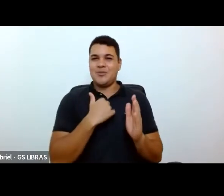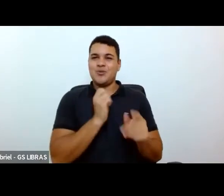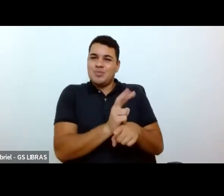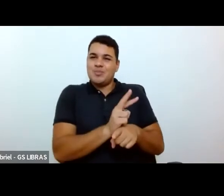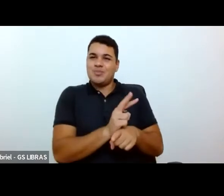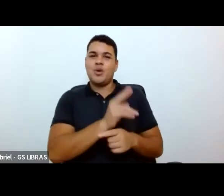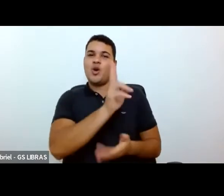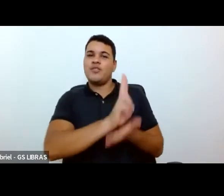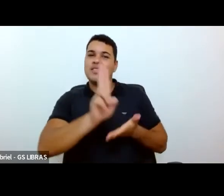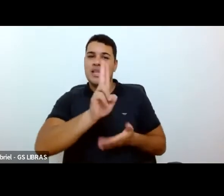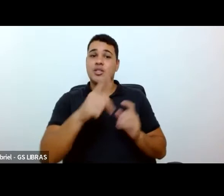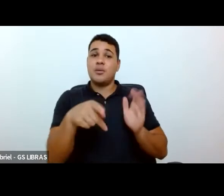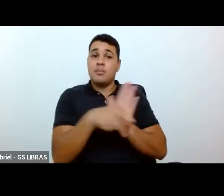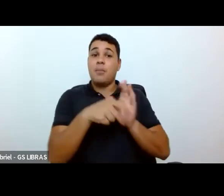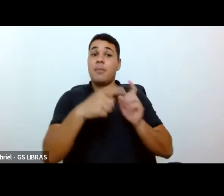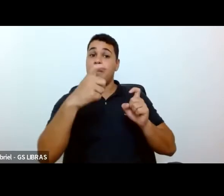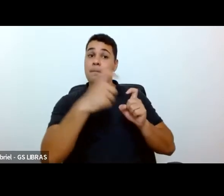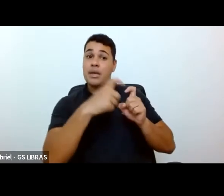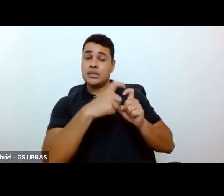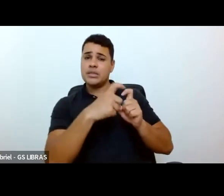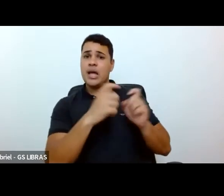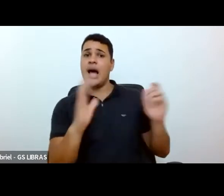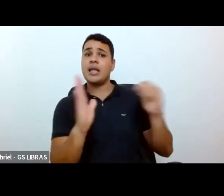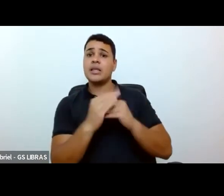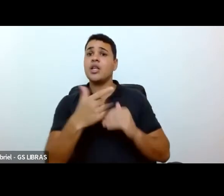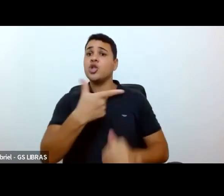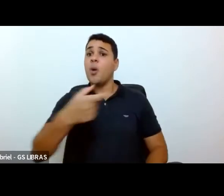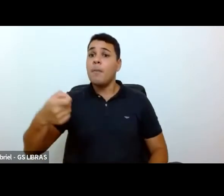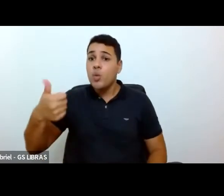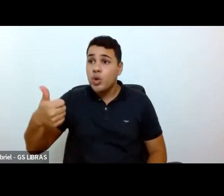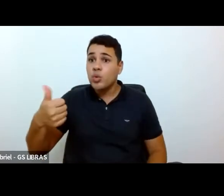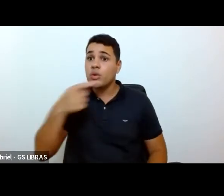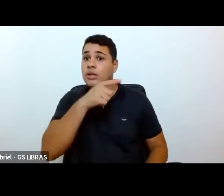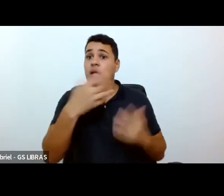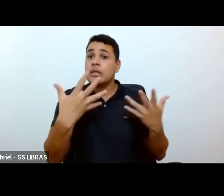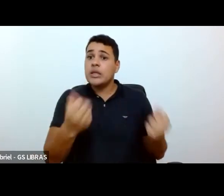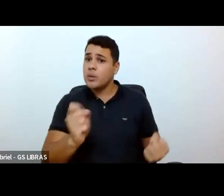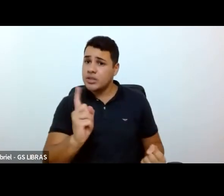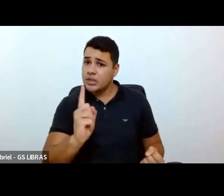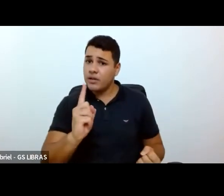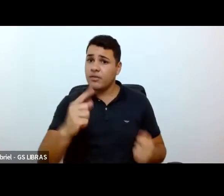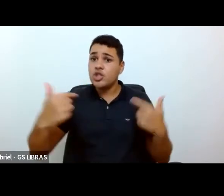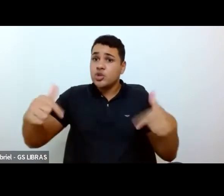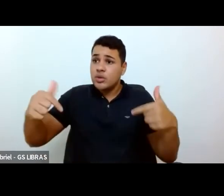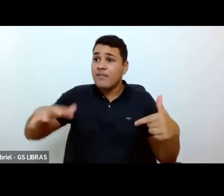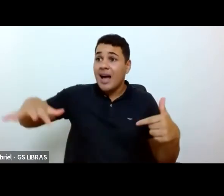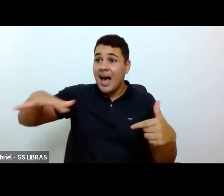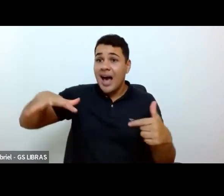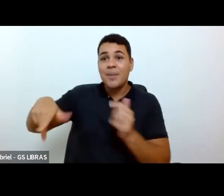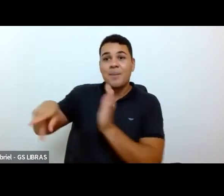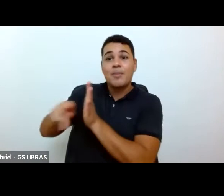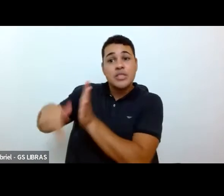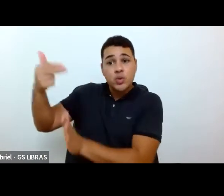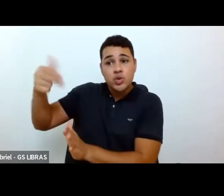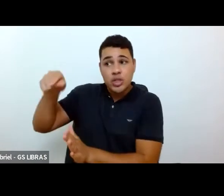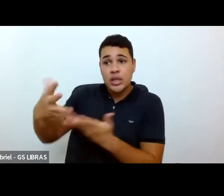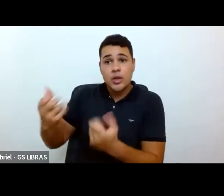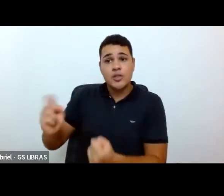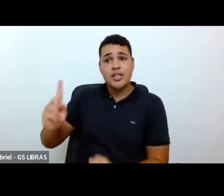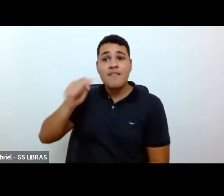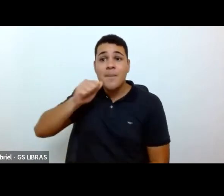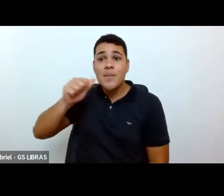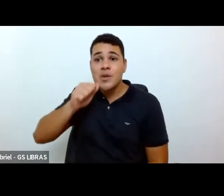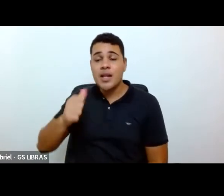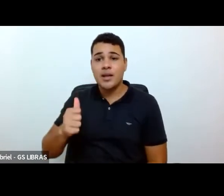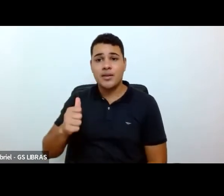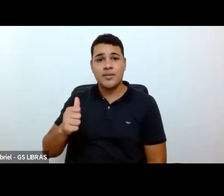ou alguma coisa, e até 2001 não se admitia mulheres na residência médica e neurocirurgia na minha instituição. Então a gente tem essa